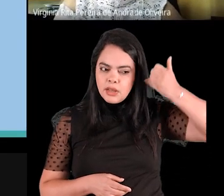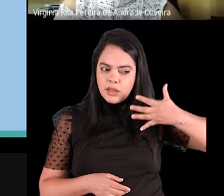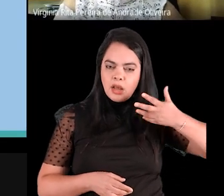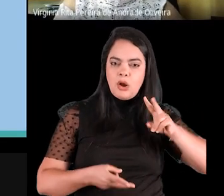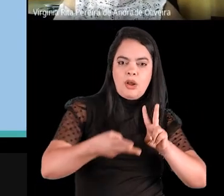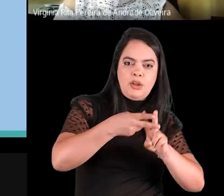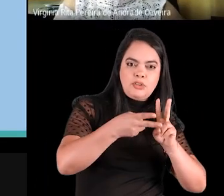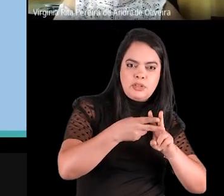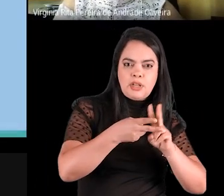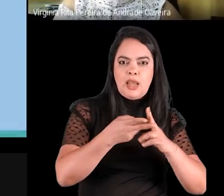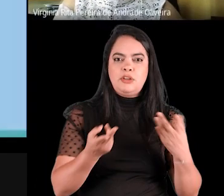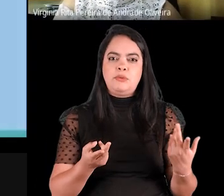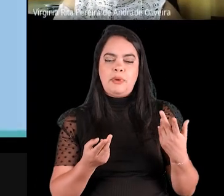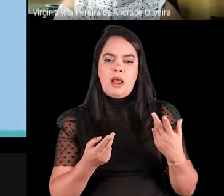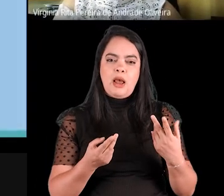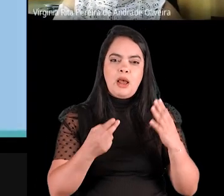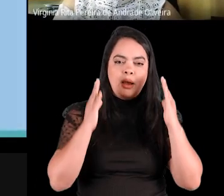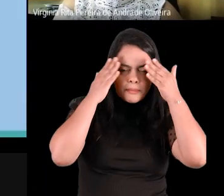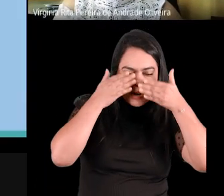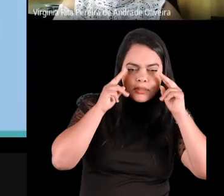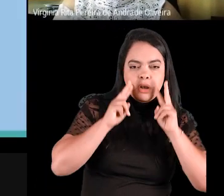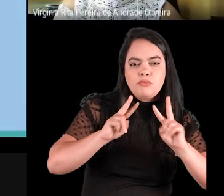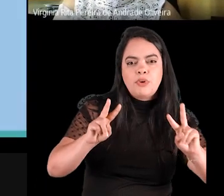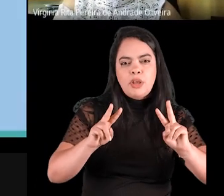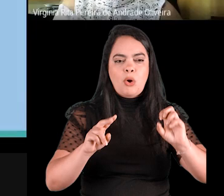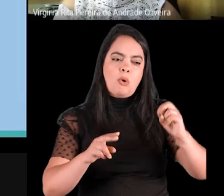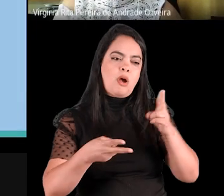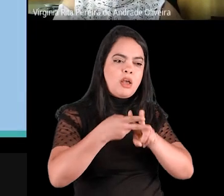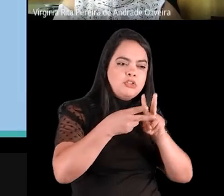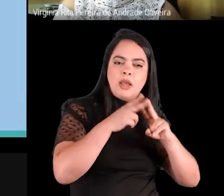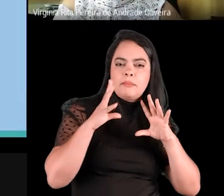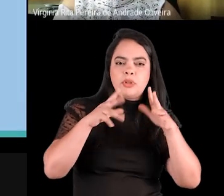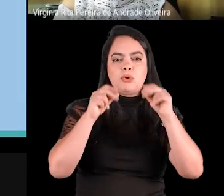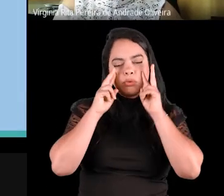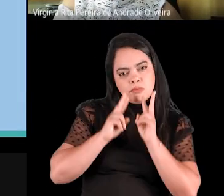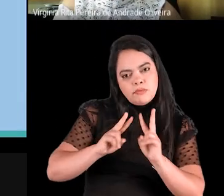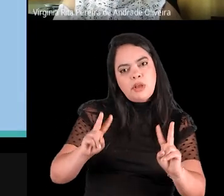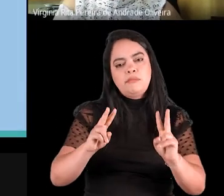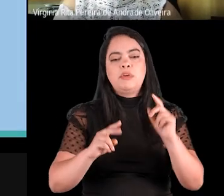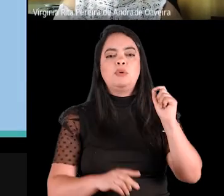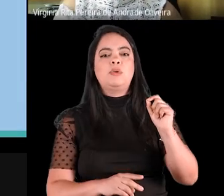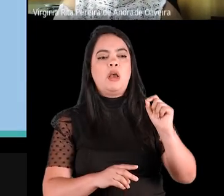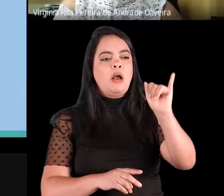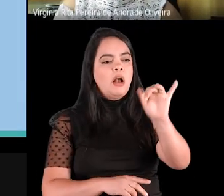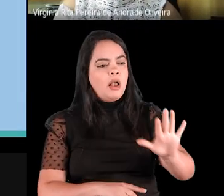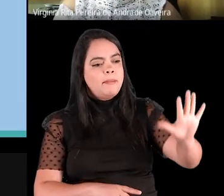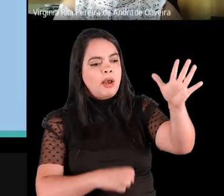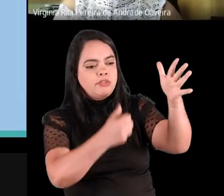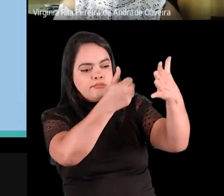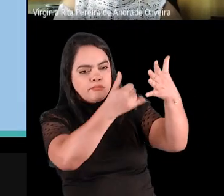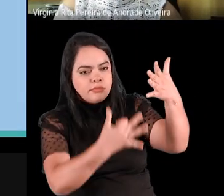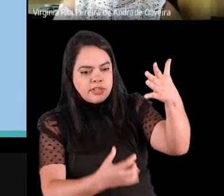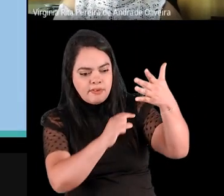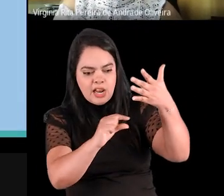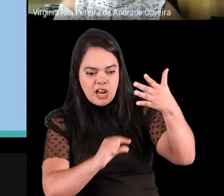para cego ver, ou a hashtag para todos verem, né, em todas as publicações e descrever a imagem. A princípio, quando a